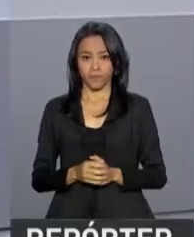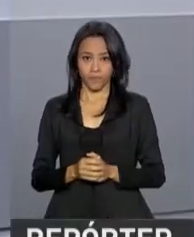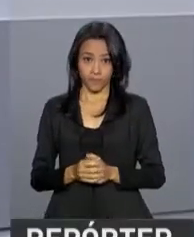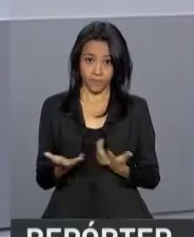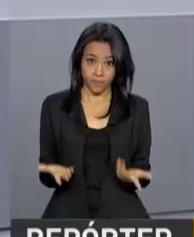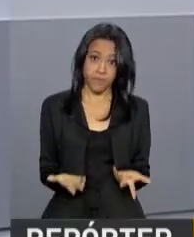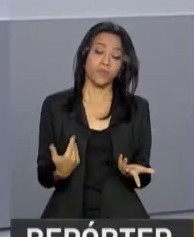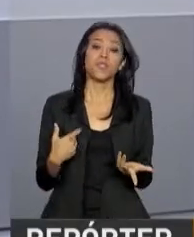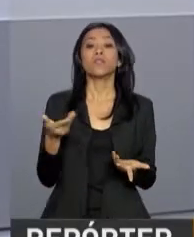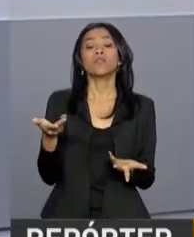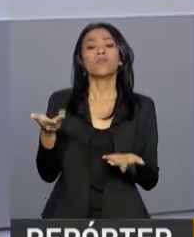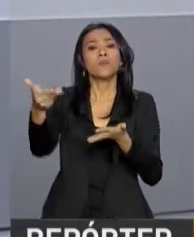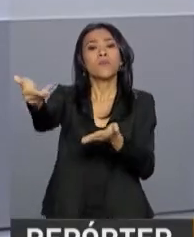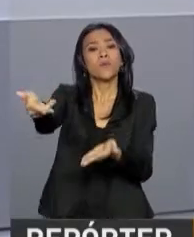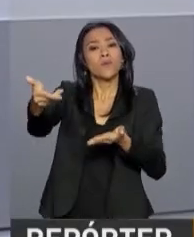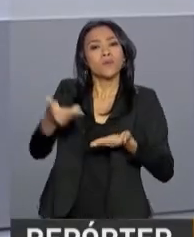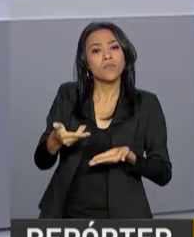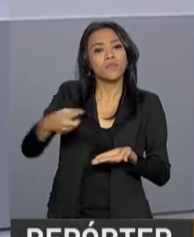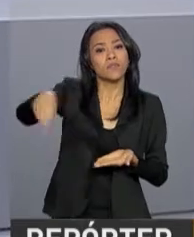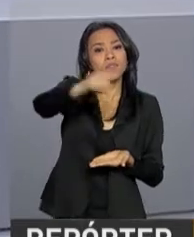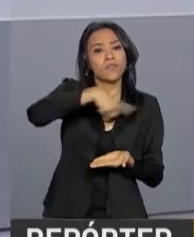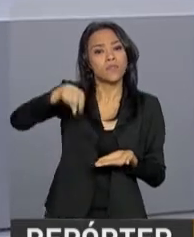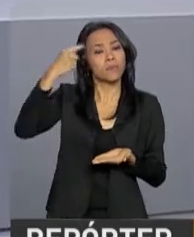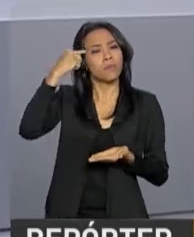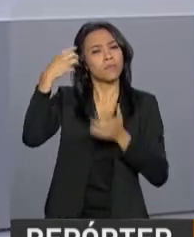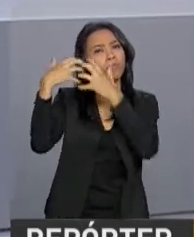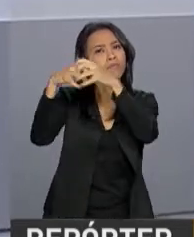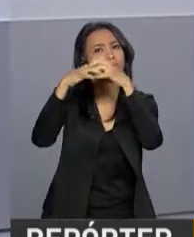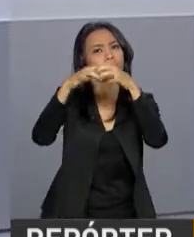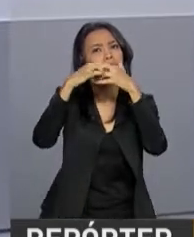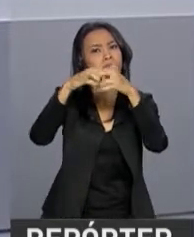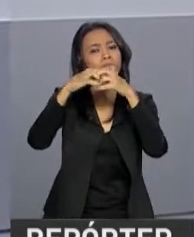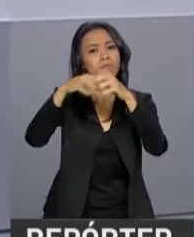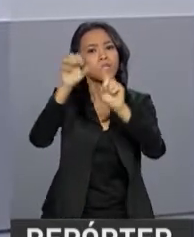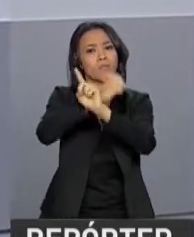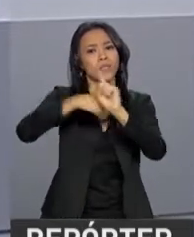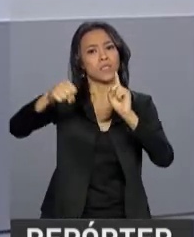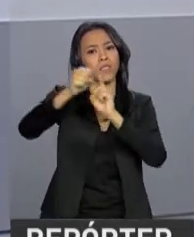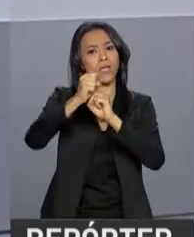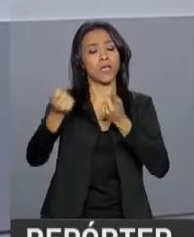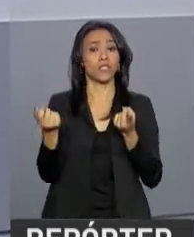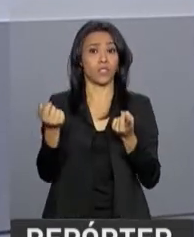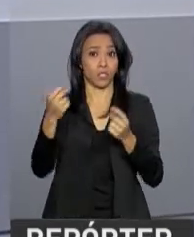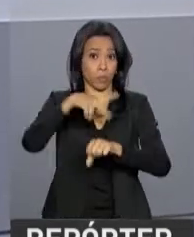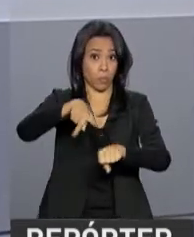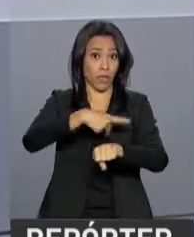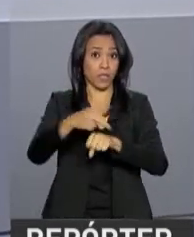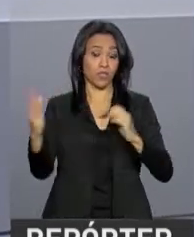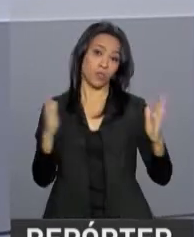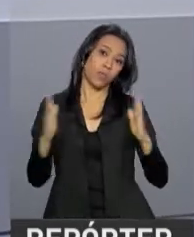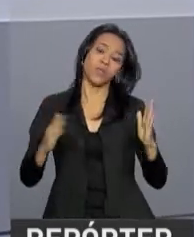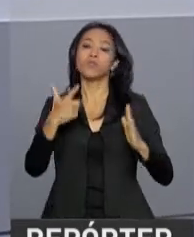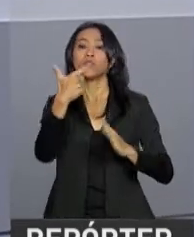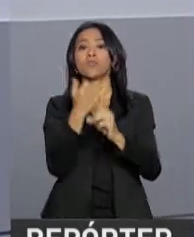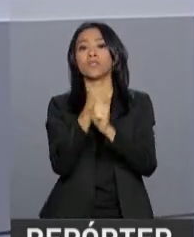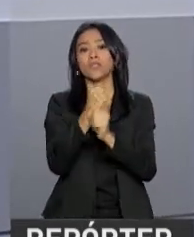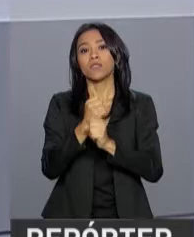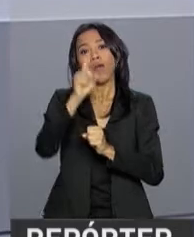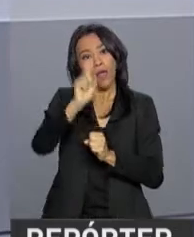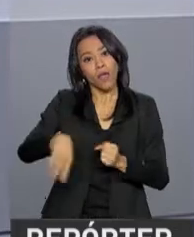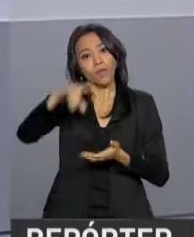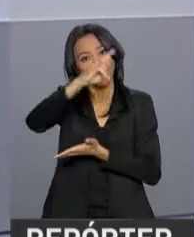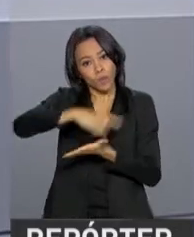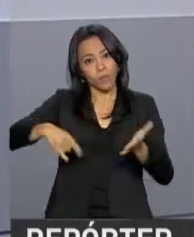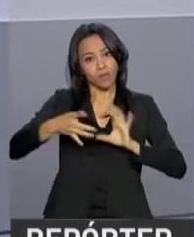convite para que a sociedade pense sobre o país dos próximos 12 anos esse é o objetivo de um documento que está em consulta pública